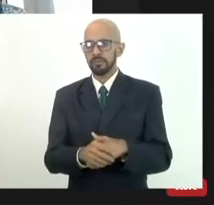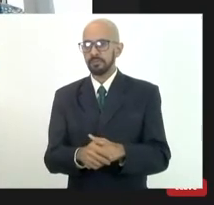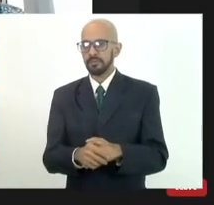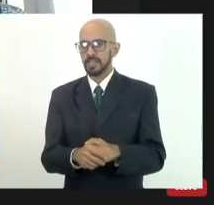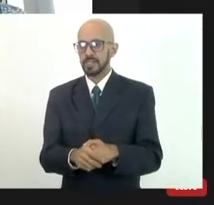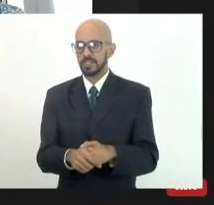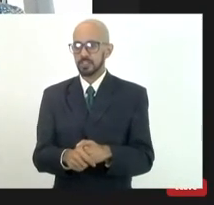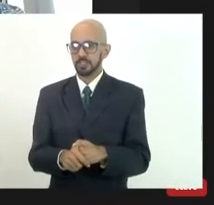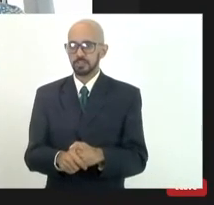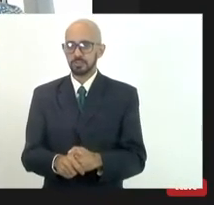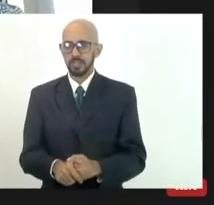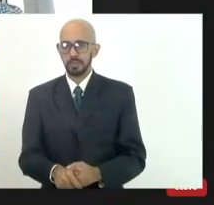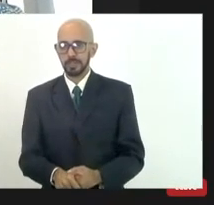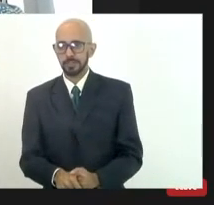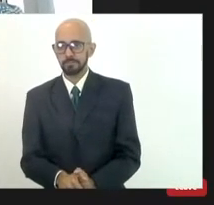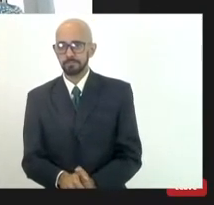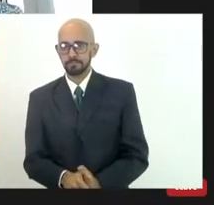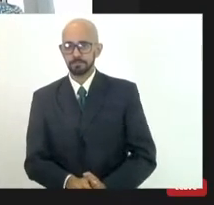Ju.